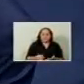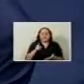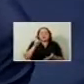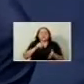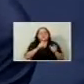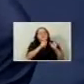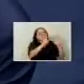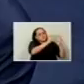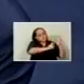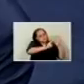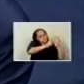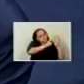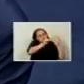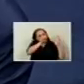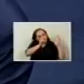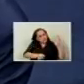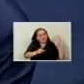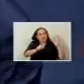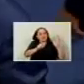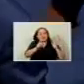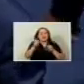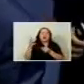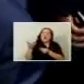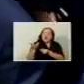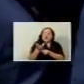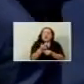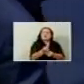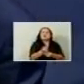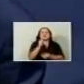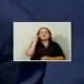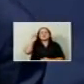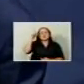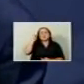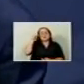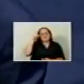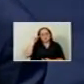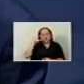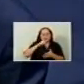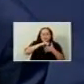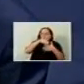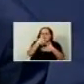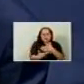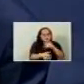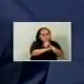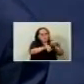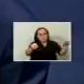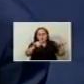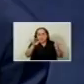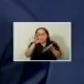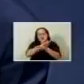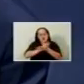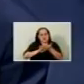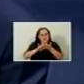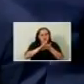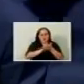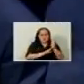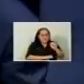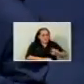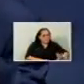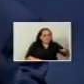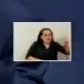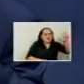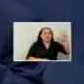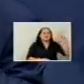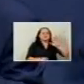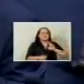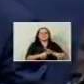a prática do grafite como manifestação artística de valor cultural, sem conteúdo publicitário, realizada com o objetivo de valorizar o